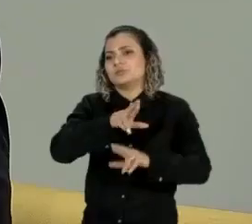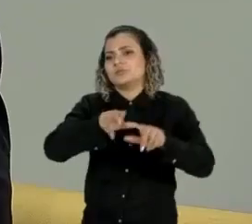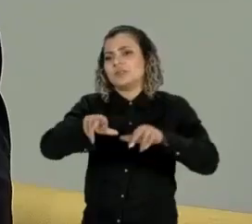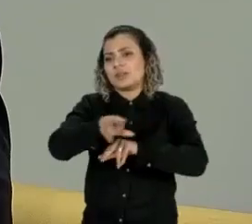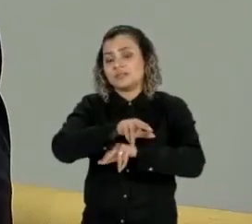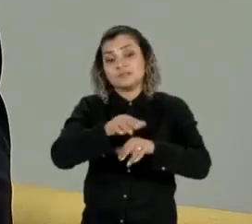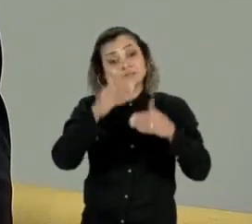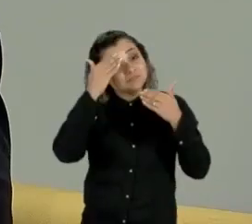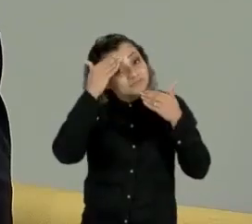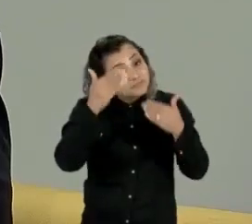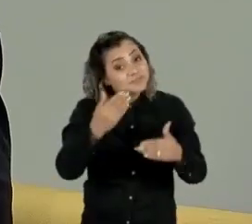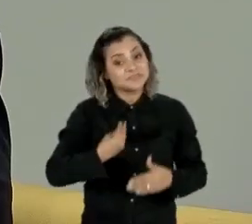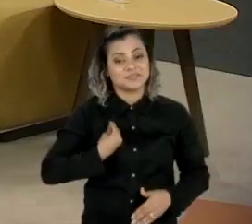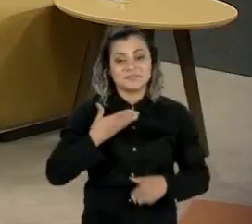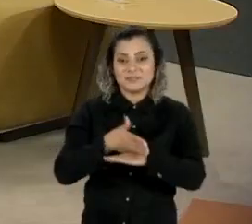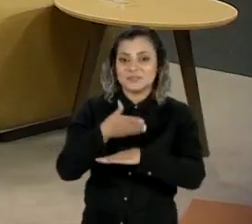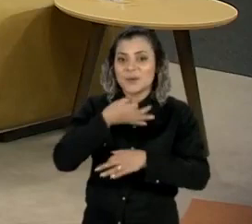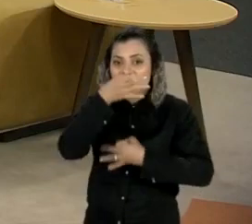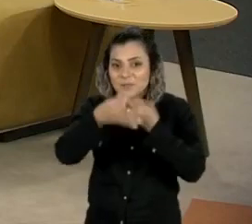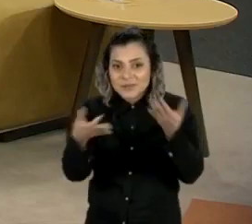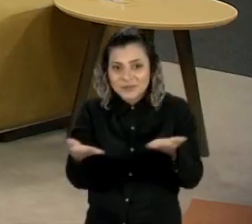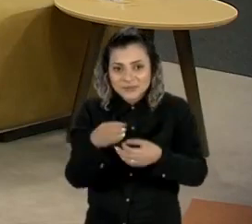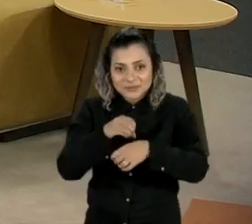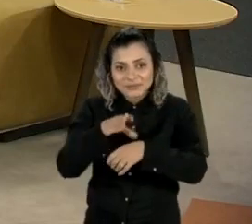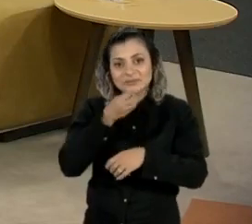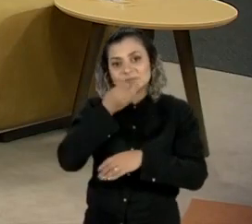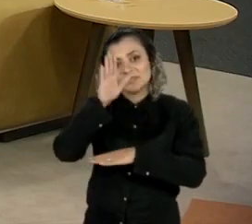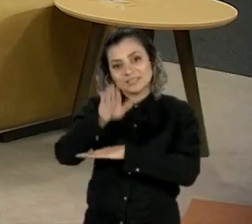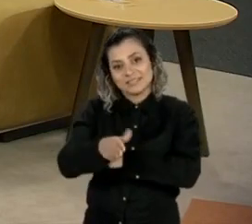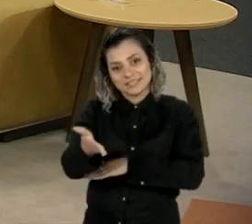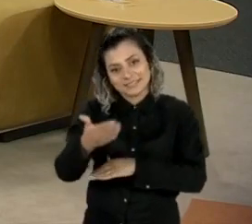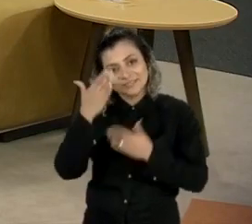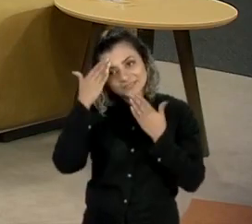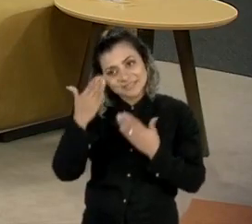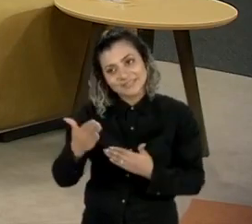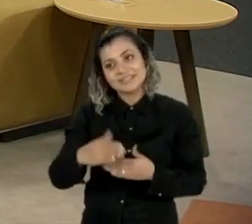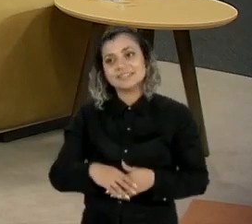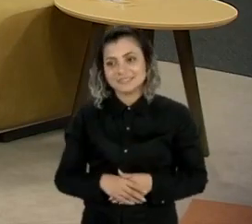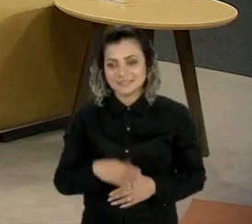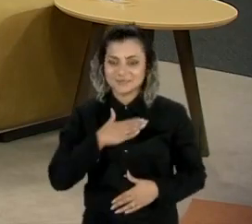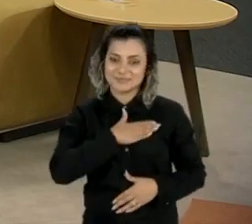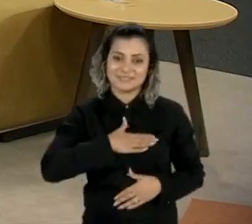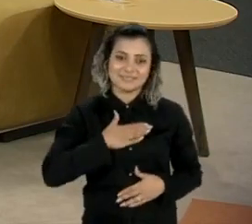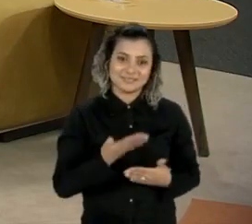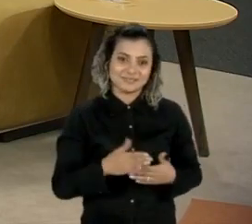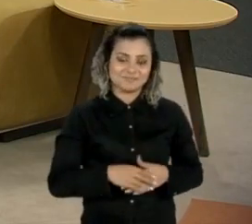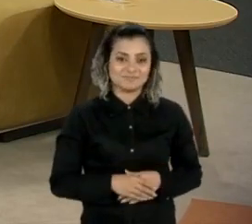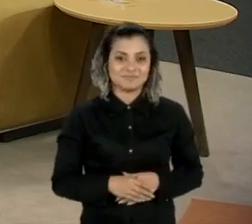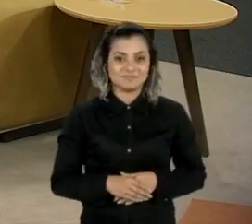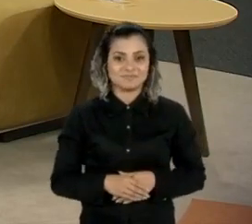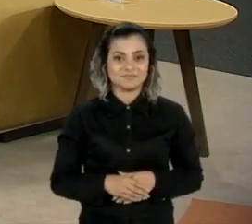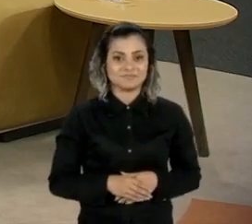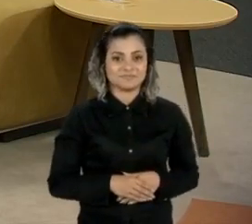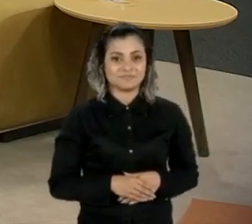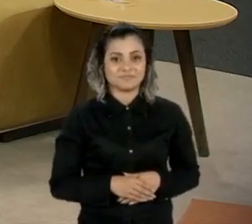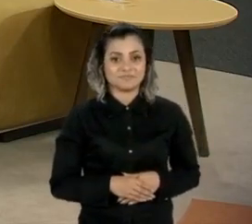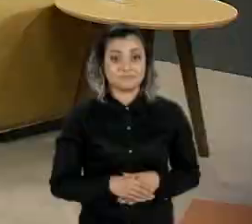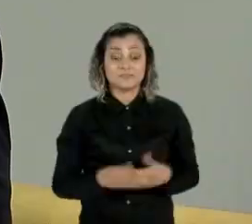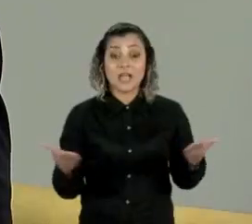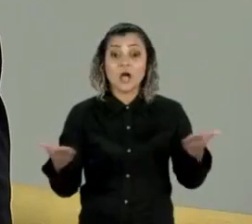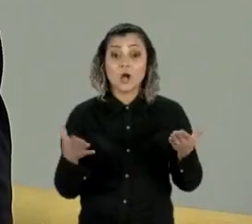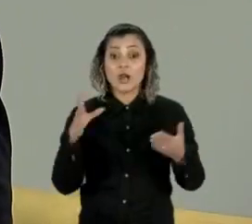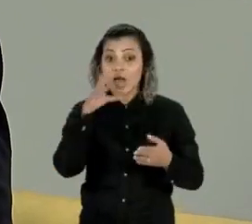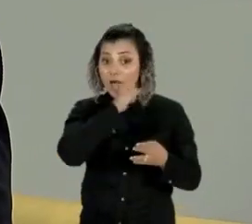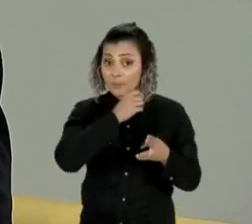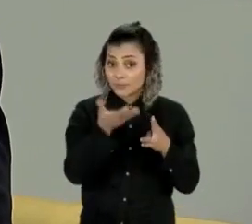Andréa, muito obrigado pela tua participação aqui no JC1. Uma boa tarde para você. Obrigada. Obrigada, Foi um até a prazer. próxima. Valeu. A gente vai agora para